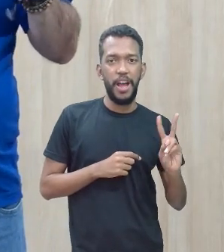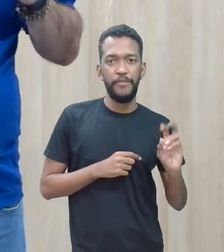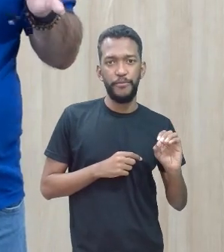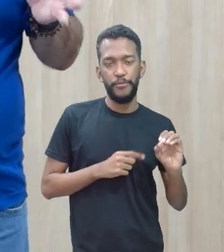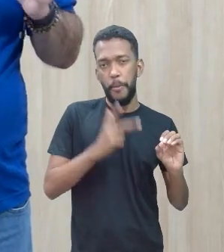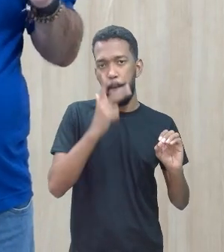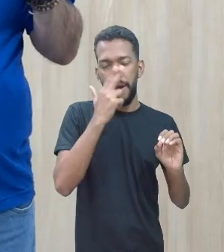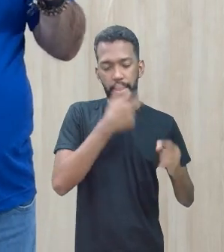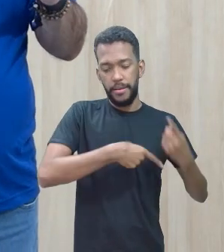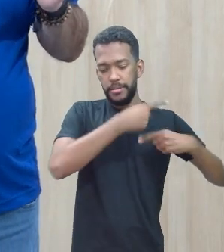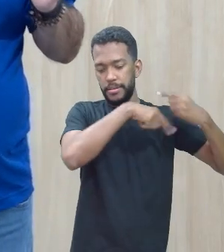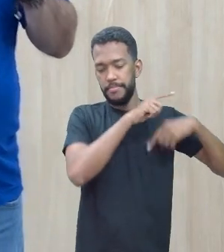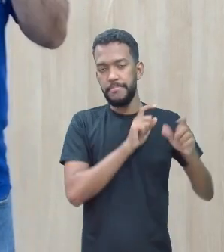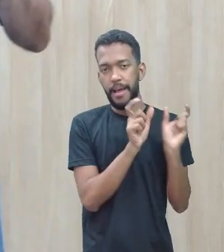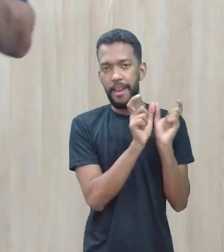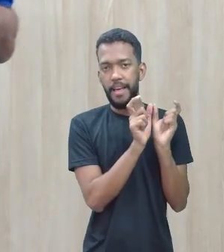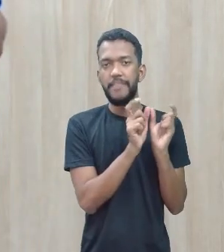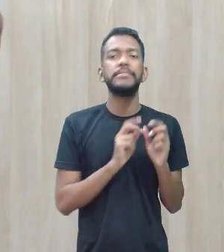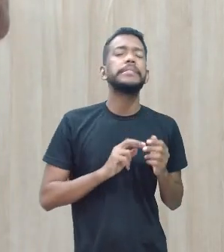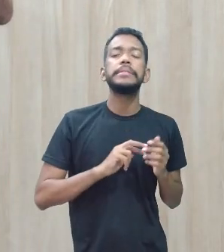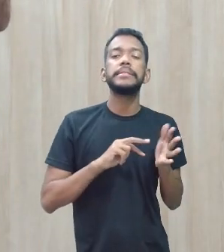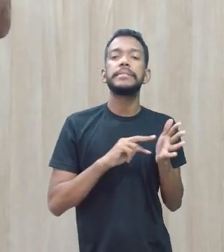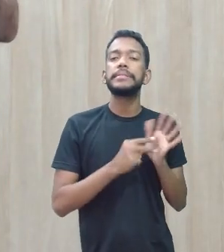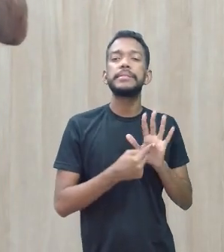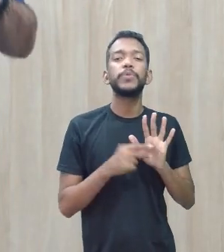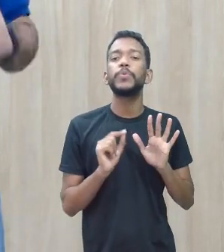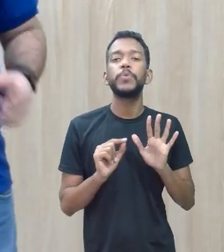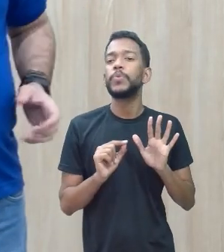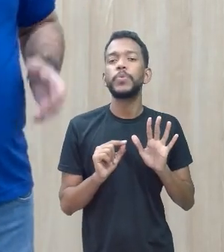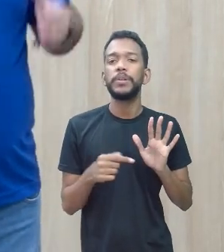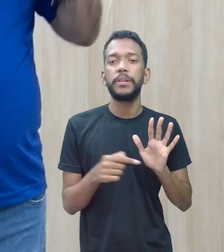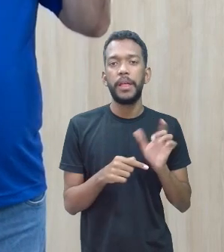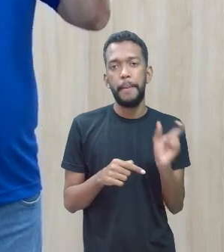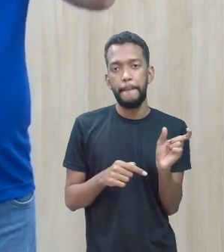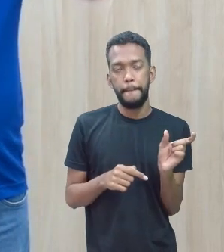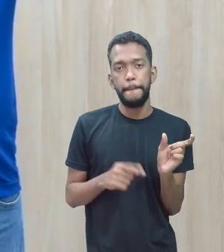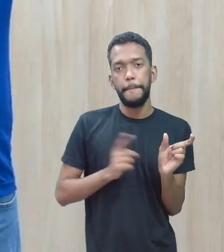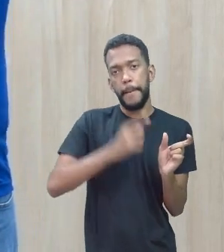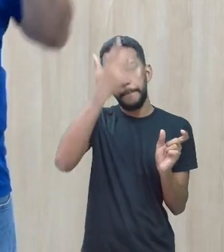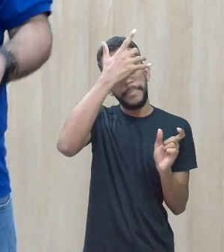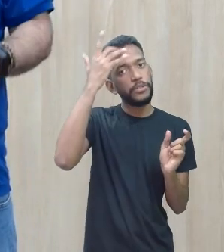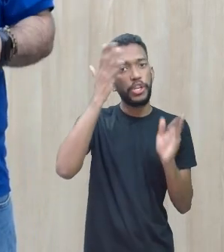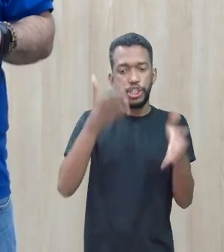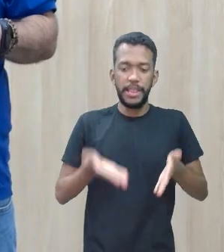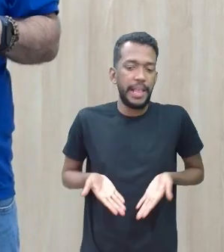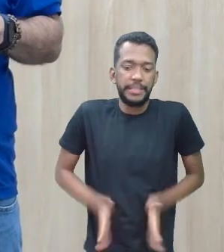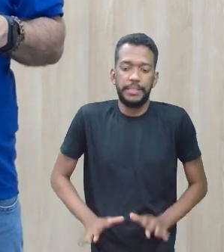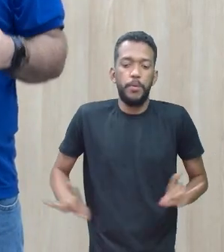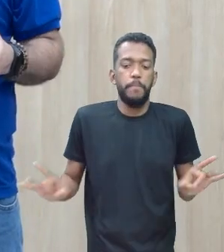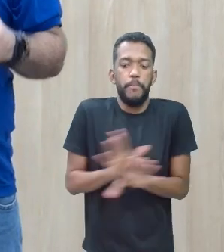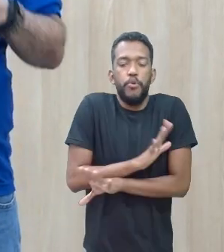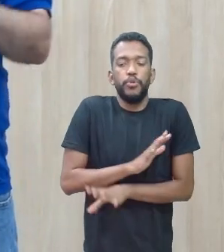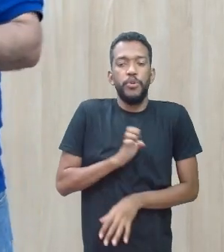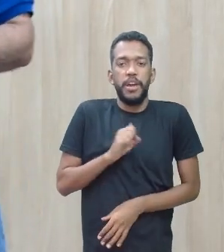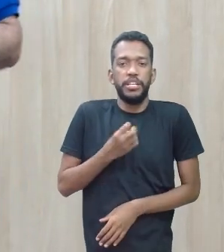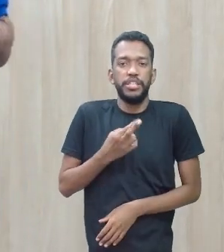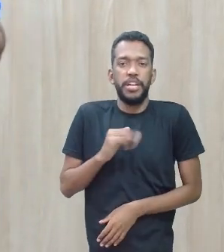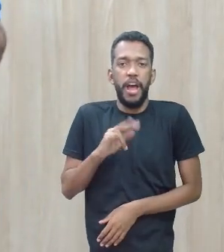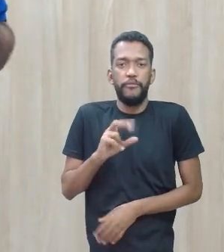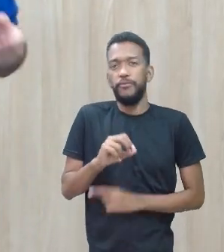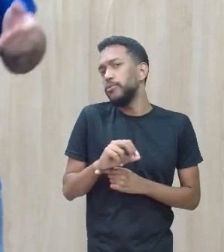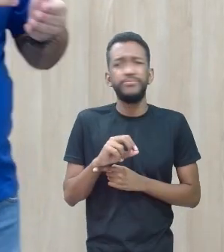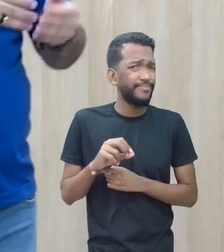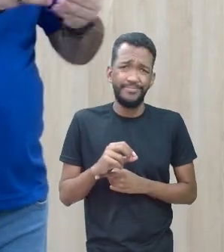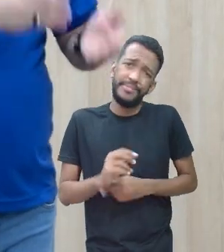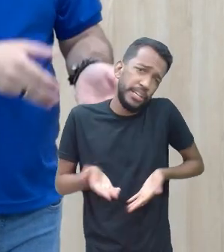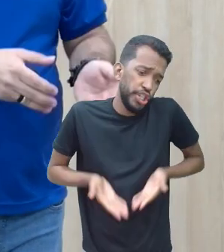para a etimologia da palavra, seria mais ou menos a ideia de que o camarada ele já nasceu naquela condição. E a gente sabe que